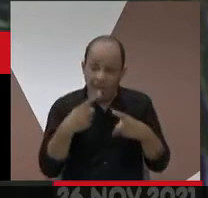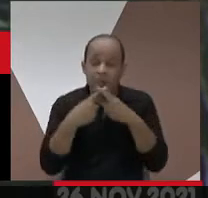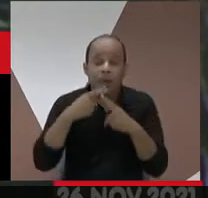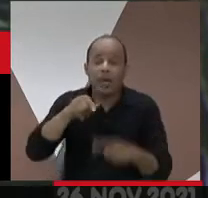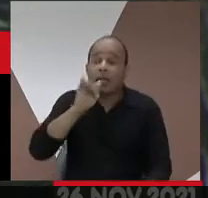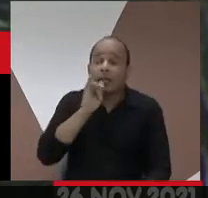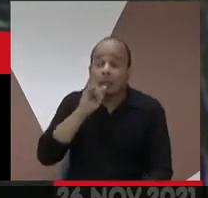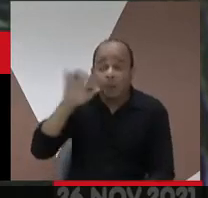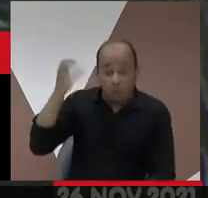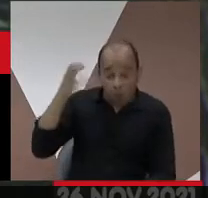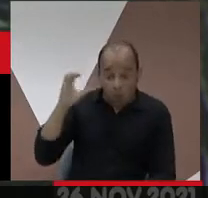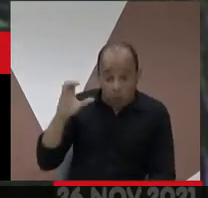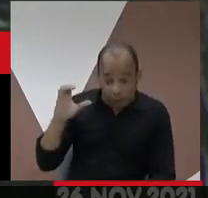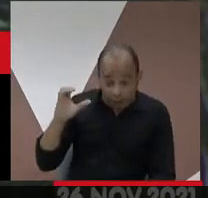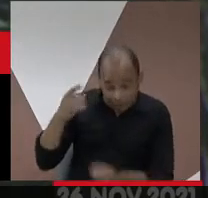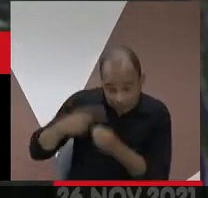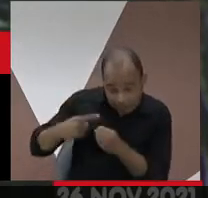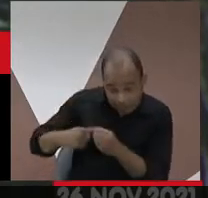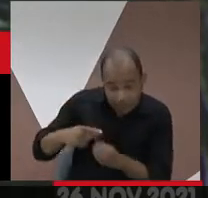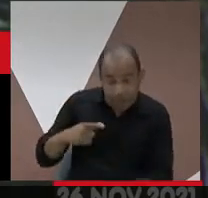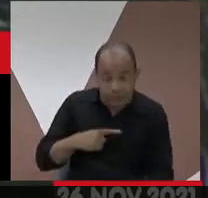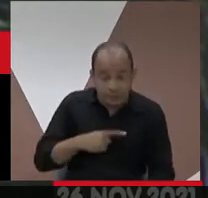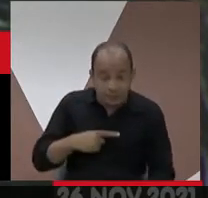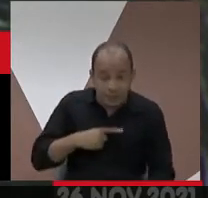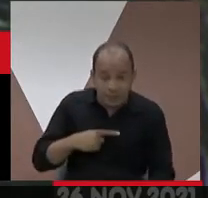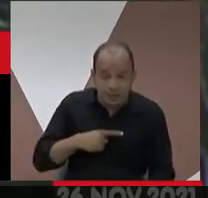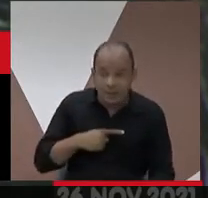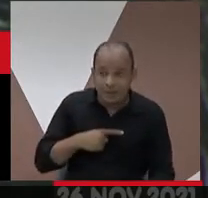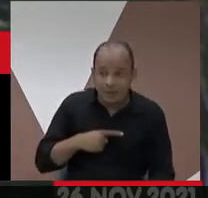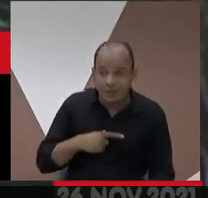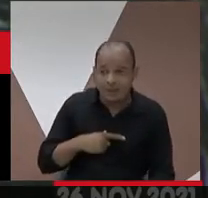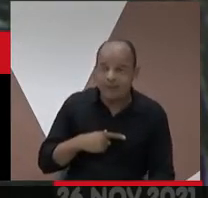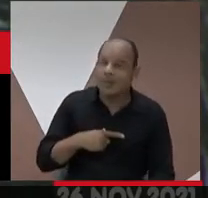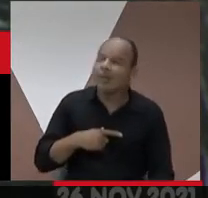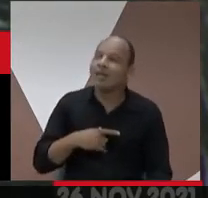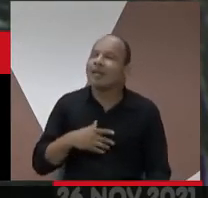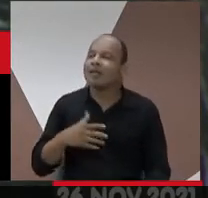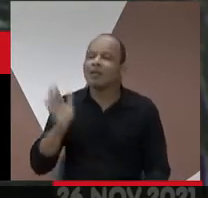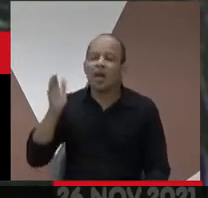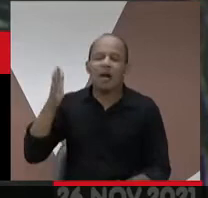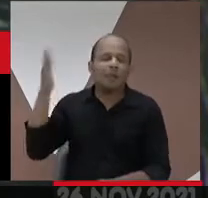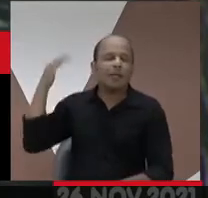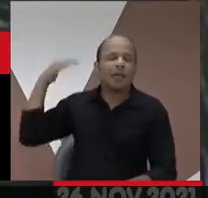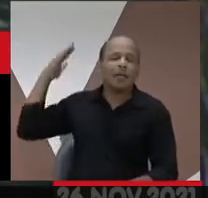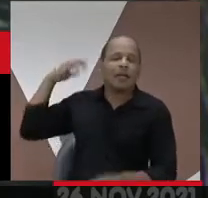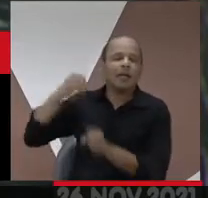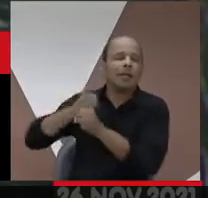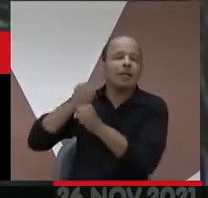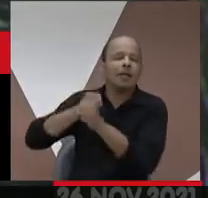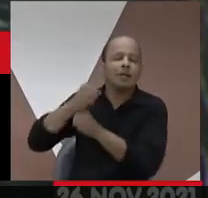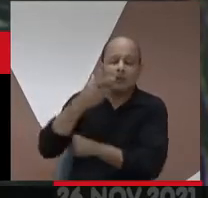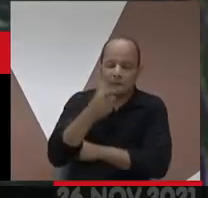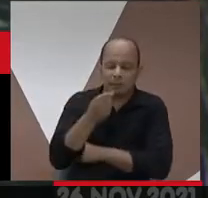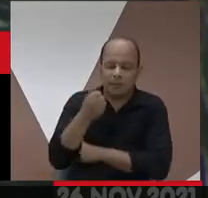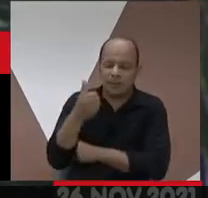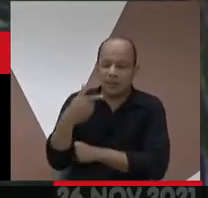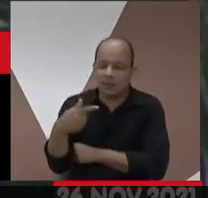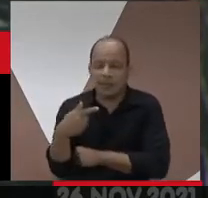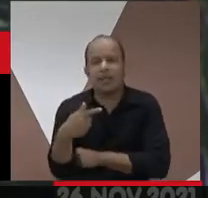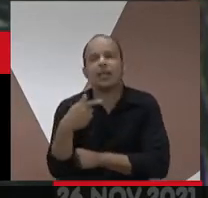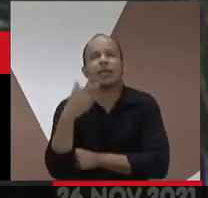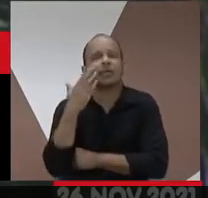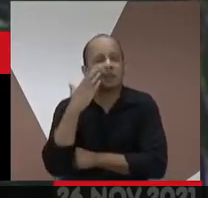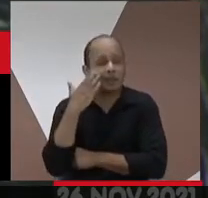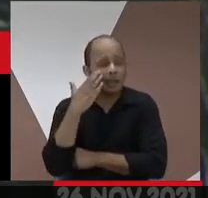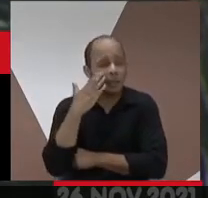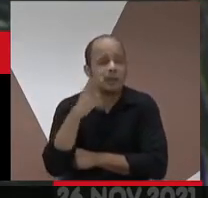d'água desde... Estou com o meu telefone. Desde 2017, reconhecido pela Agência Metropolitana,